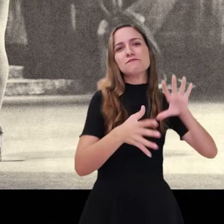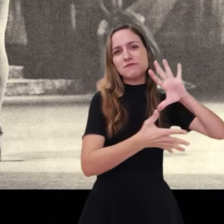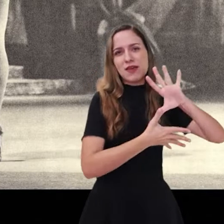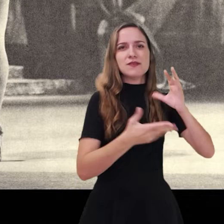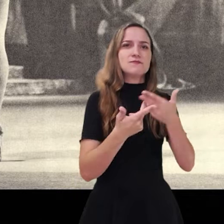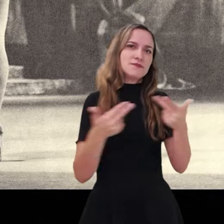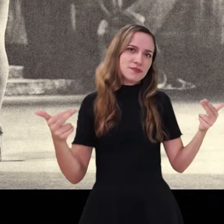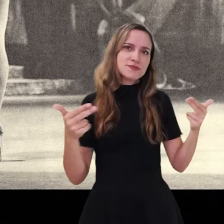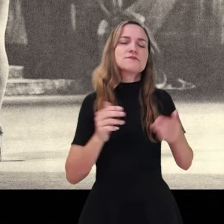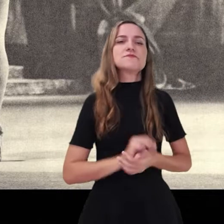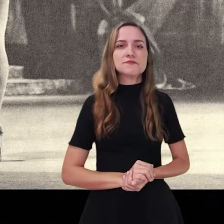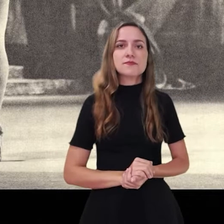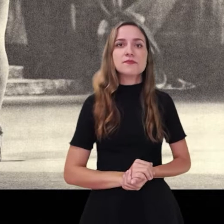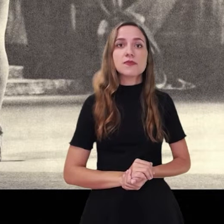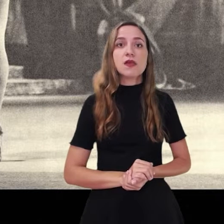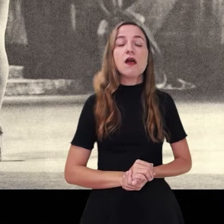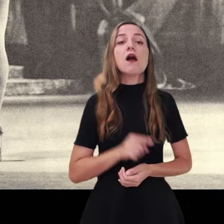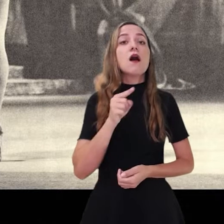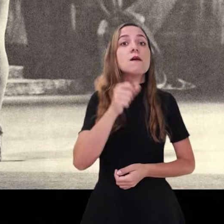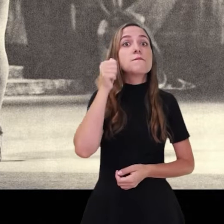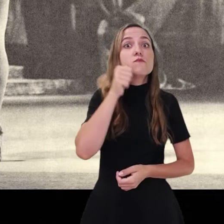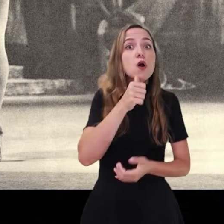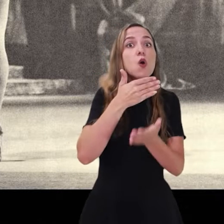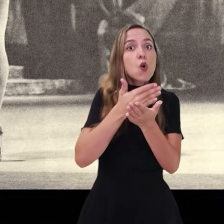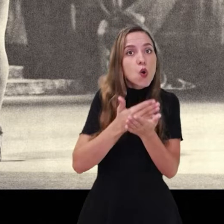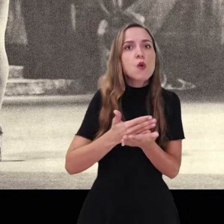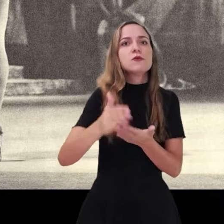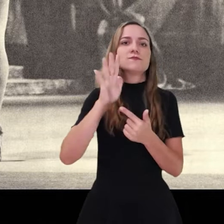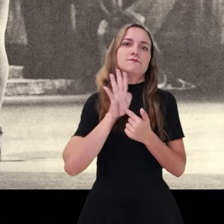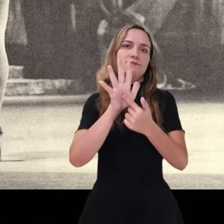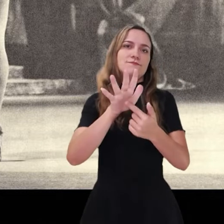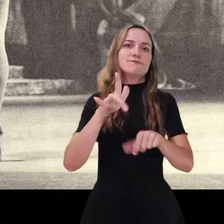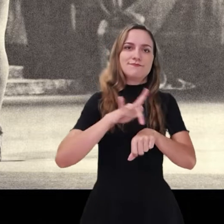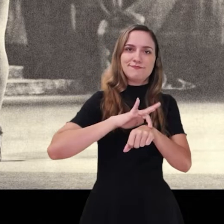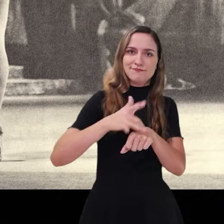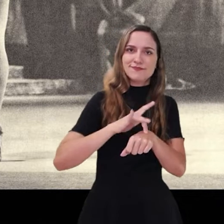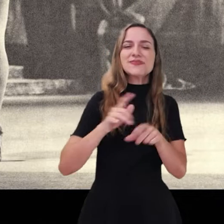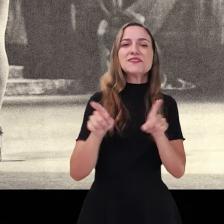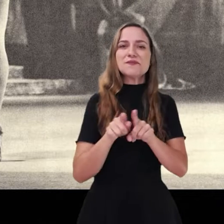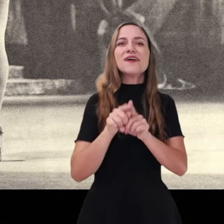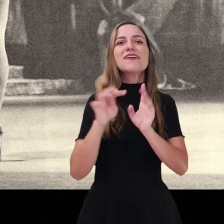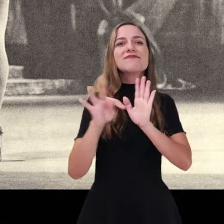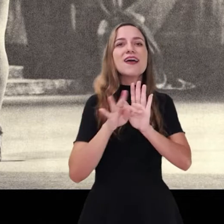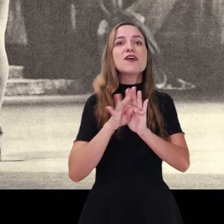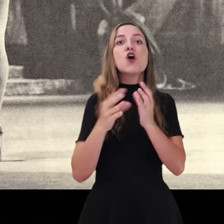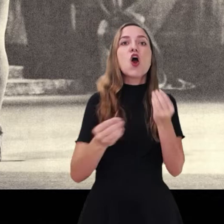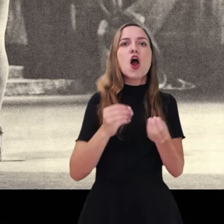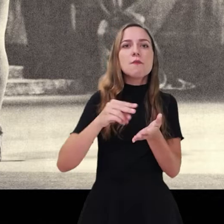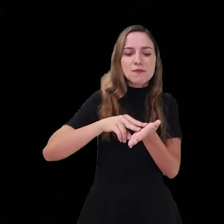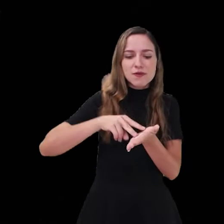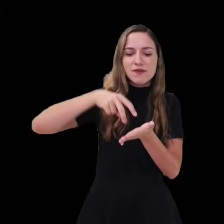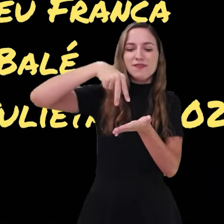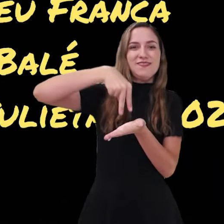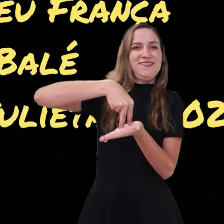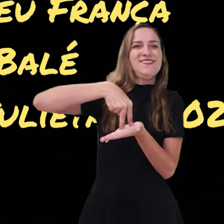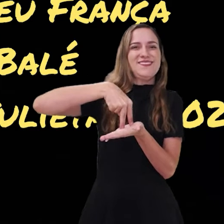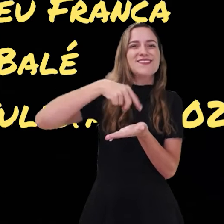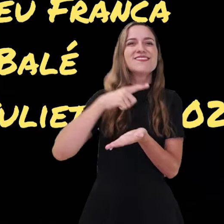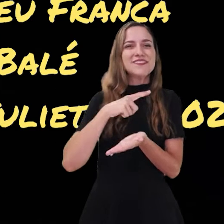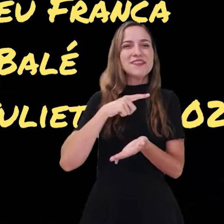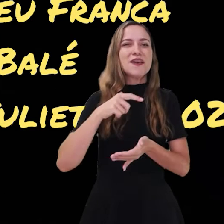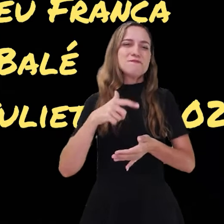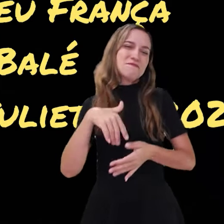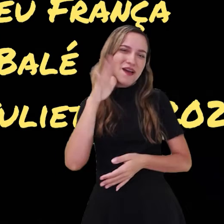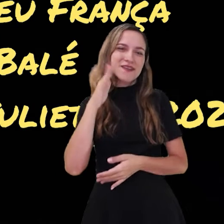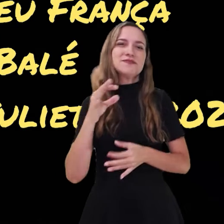período, as mulheres começaram a se destacar nos balés e a técnica das pontas é aperfeiçoada. O